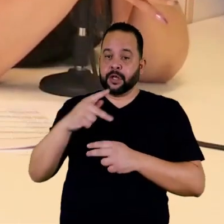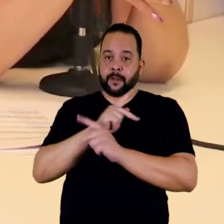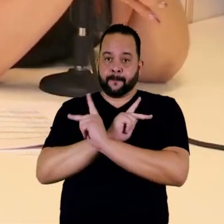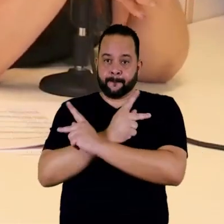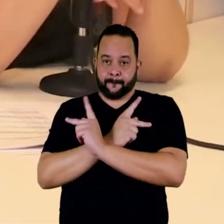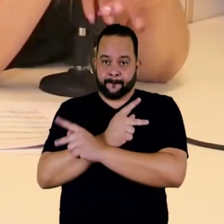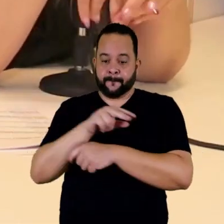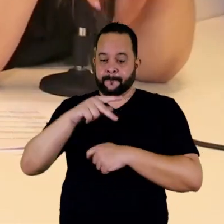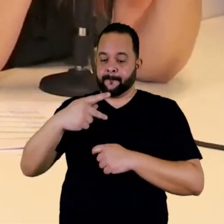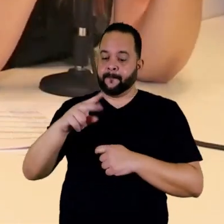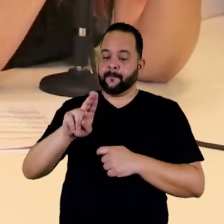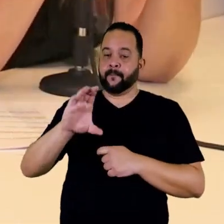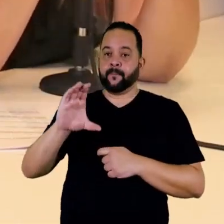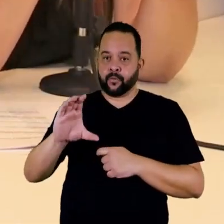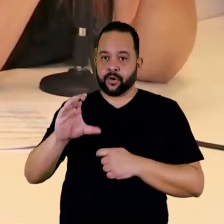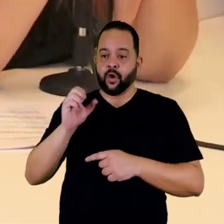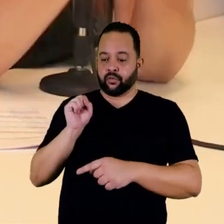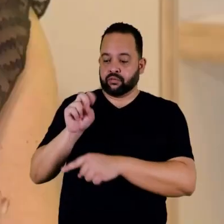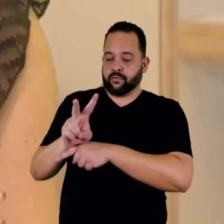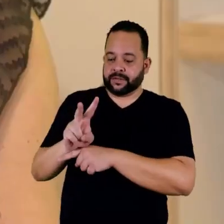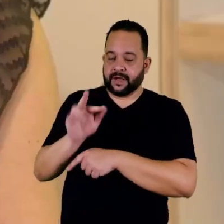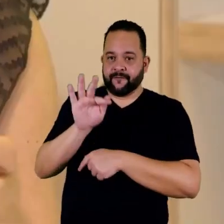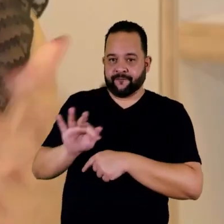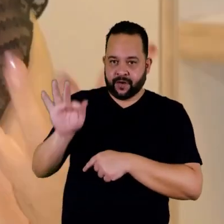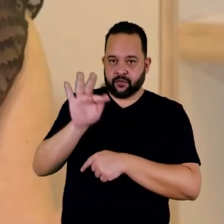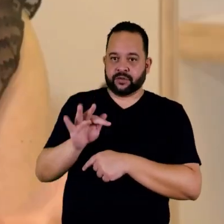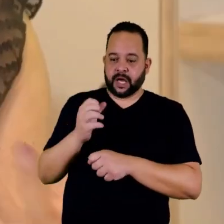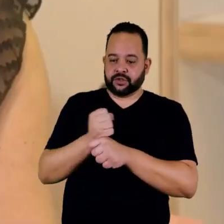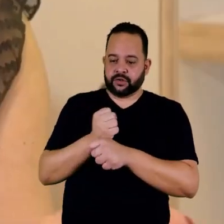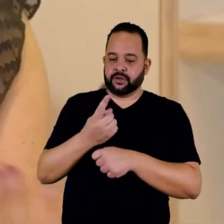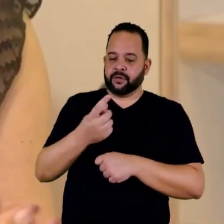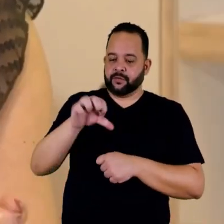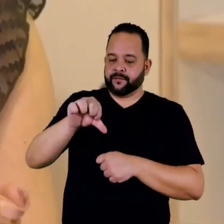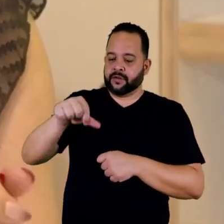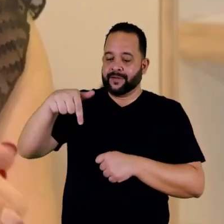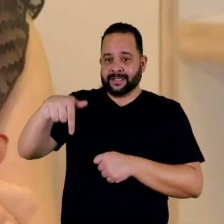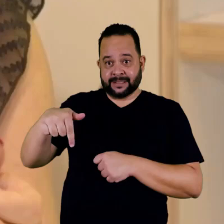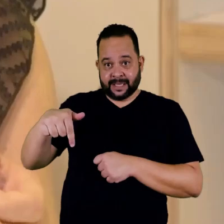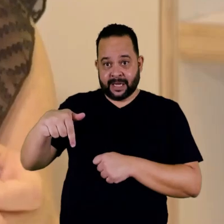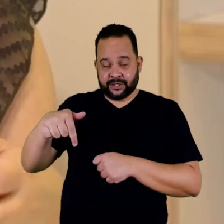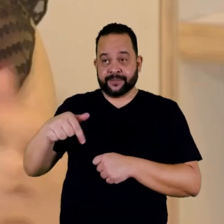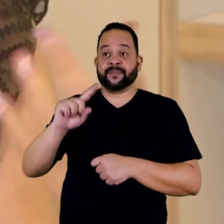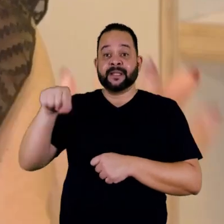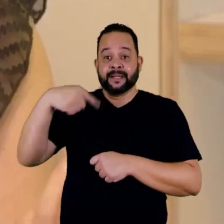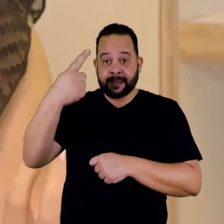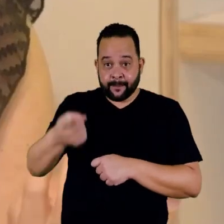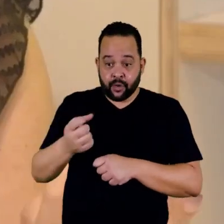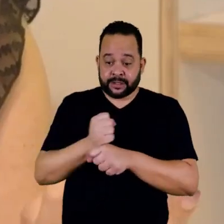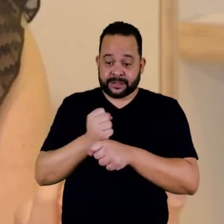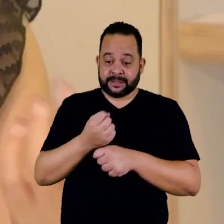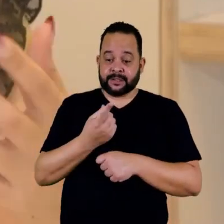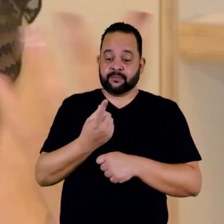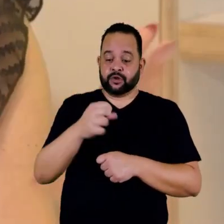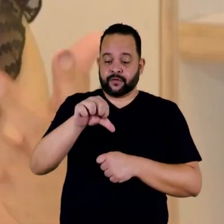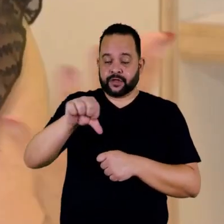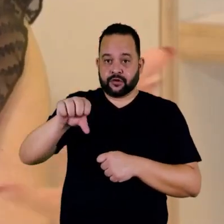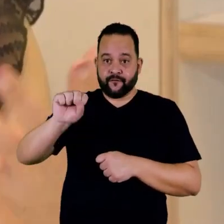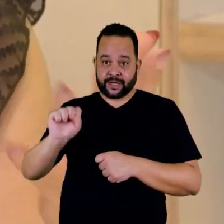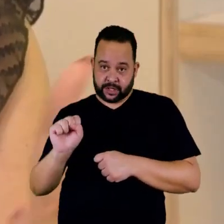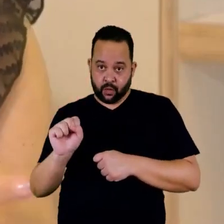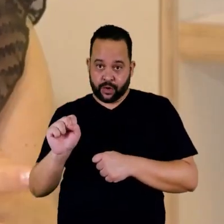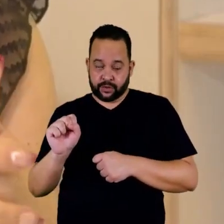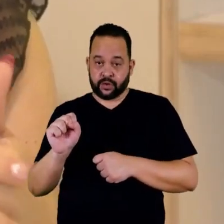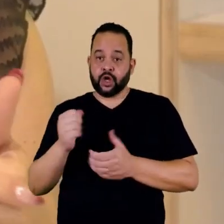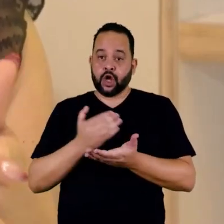faculdade de 97 em 98 começo uma eleição eleitoral em que há uma as pessoas acham que a